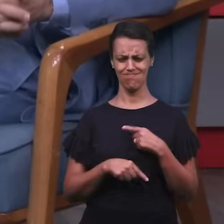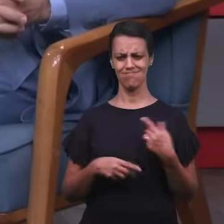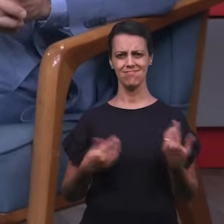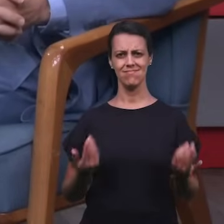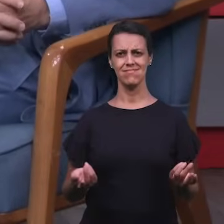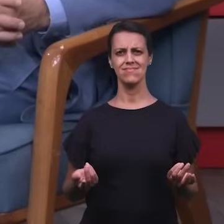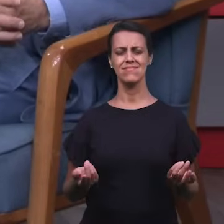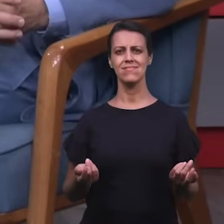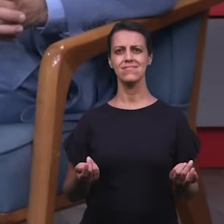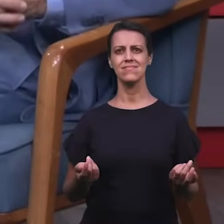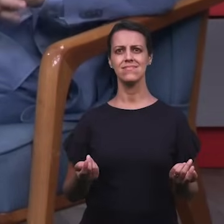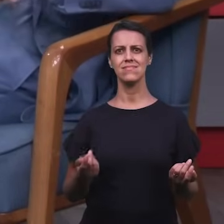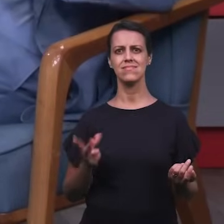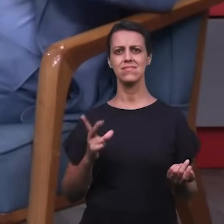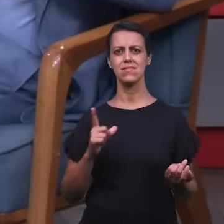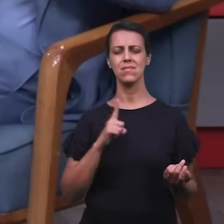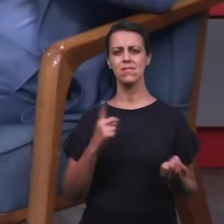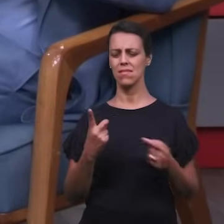eram